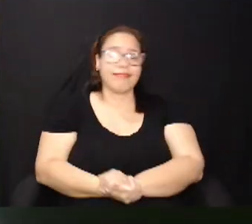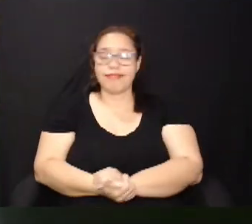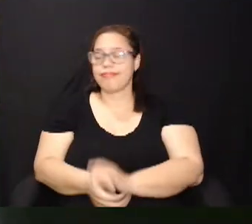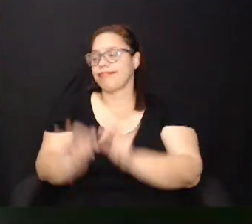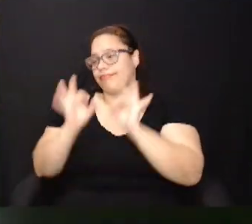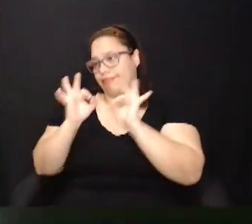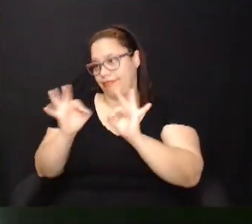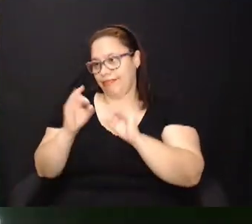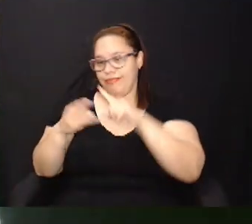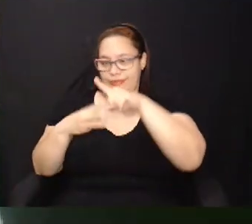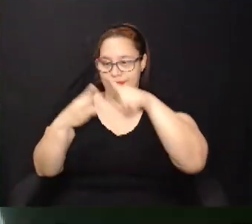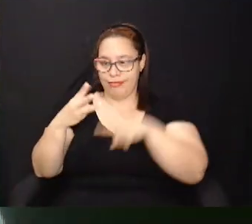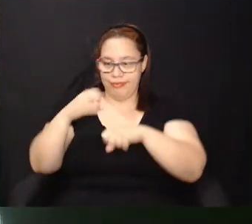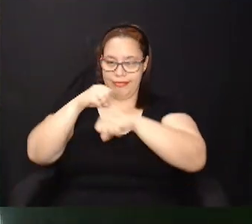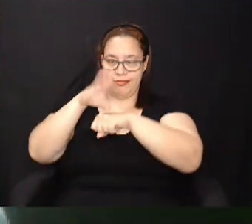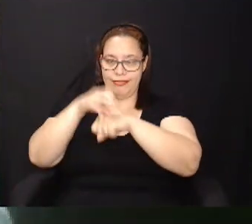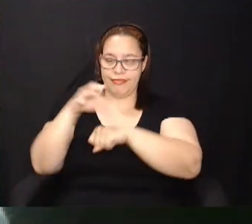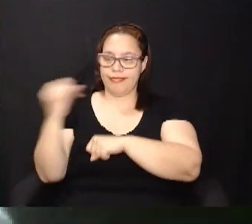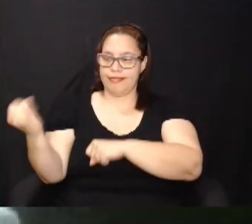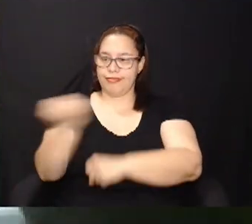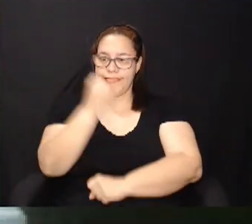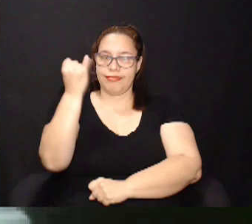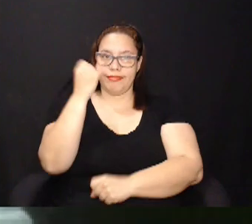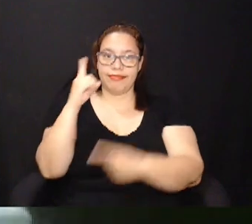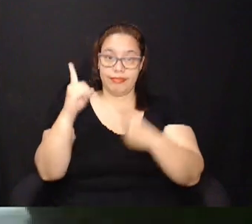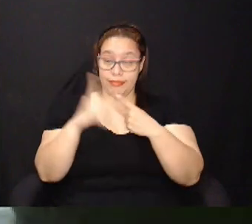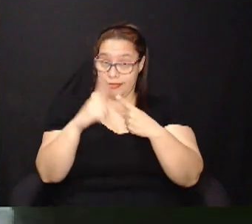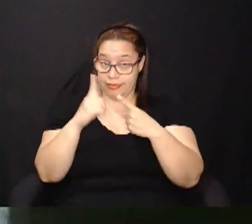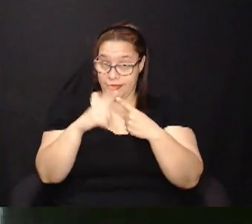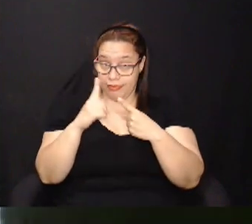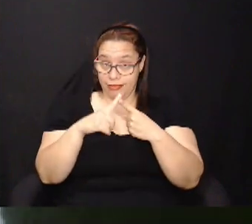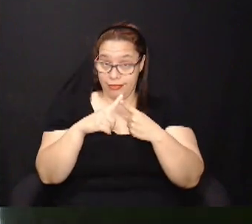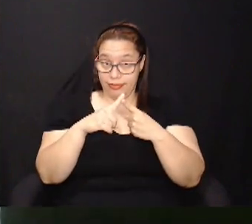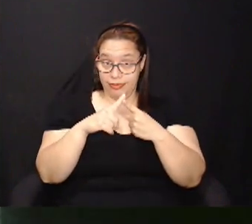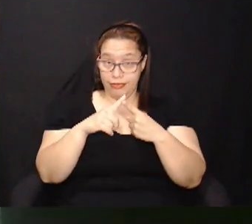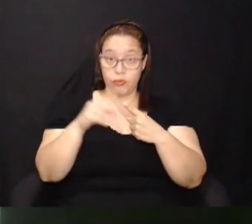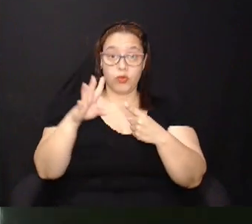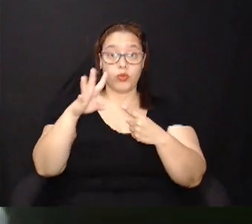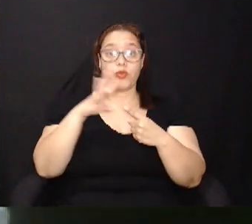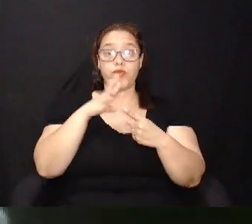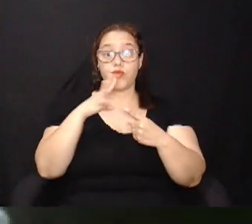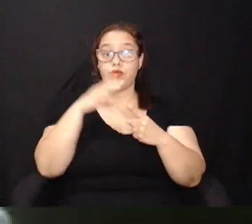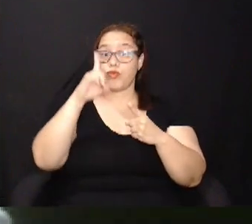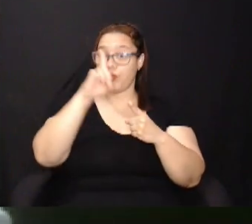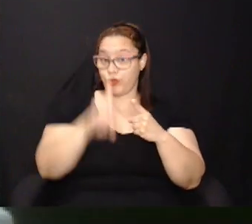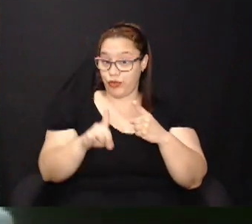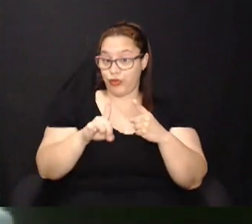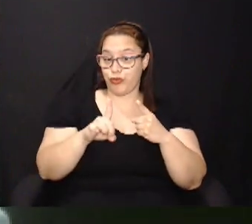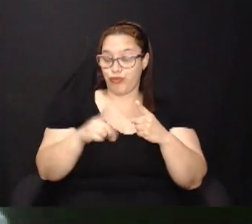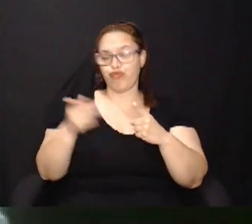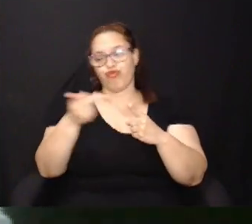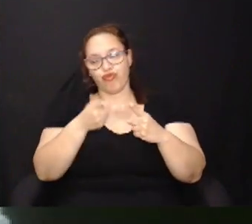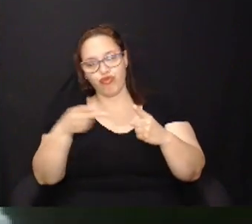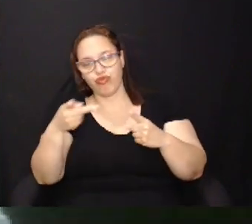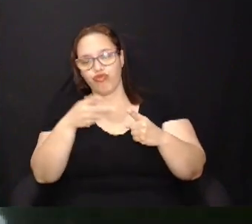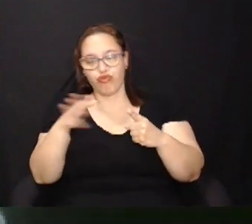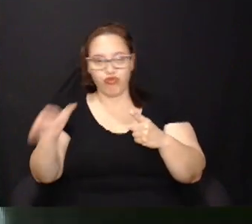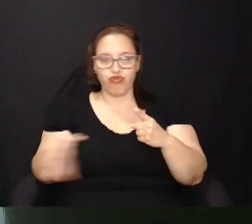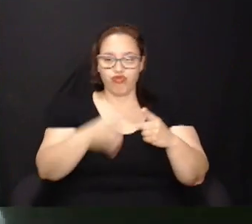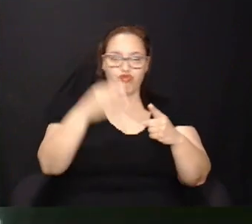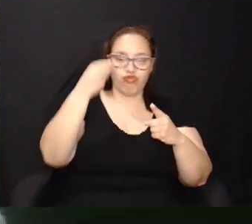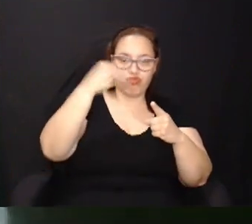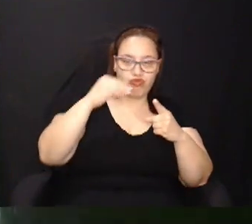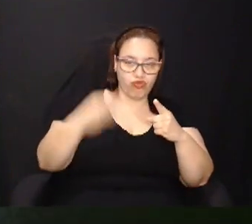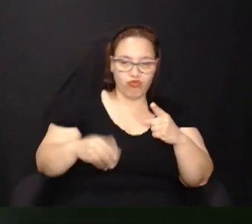dar 3 dicas muito importantes, então. A primeira dela, conheça os seus direitos. Então, procure produtores de conteúdo que falem sobre